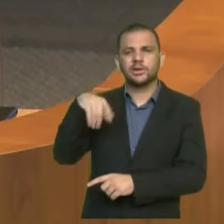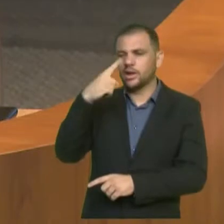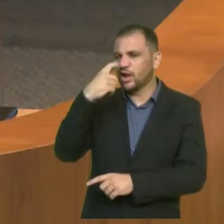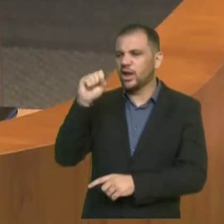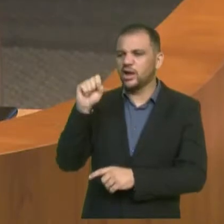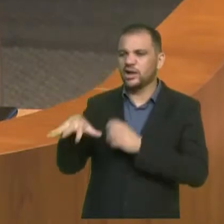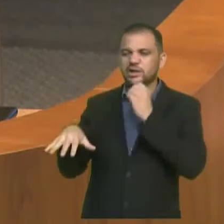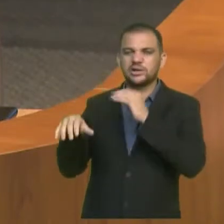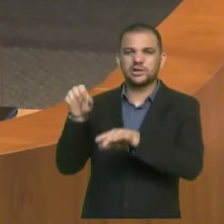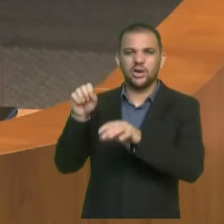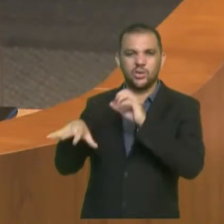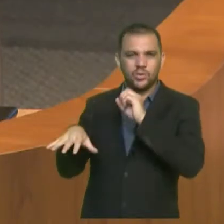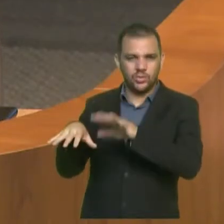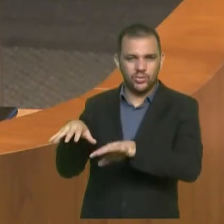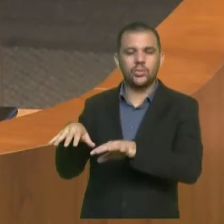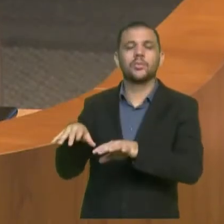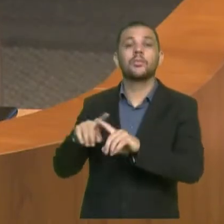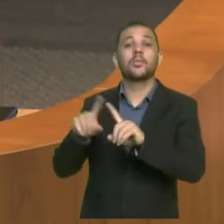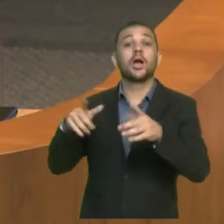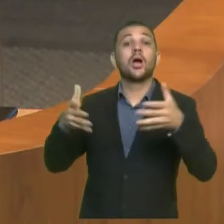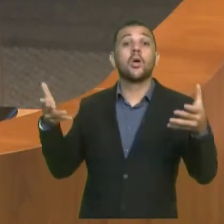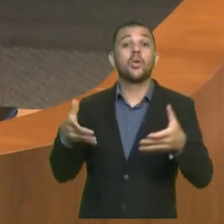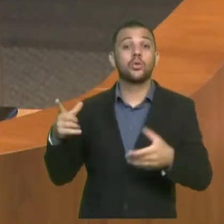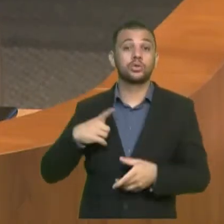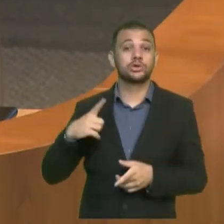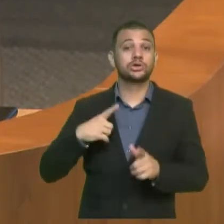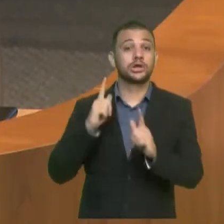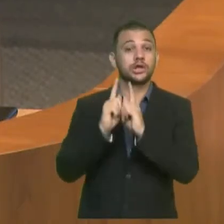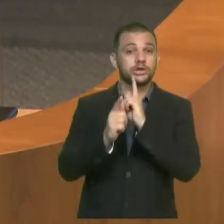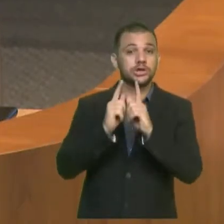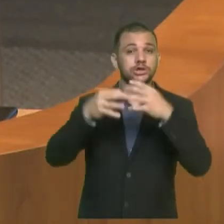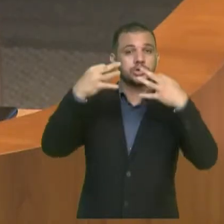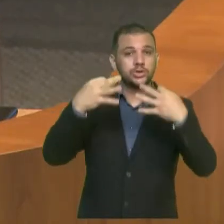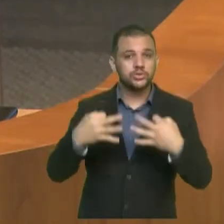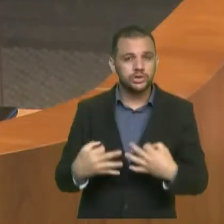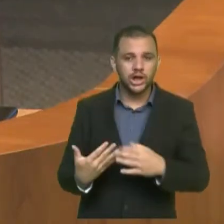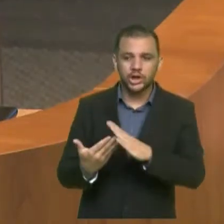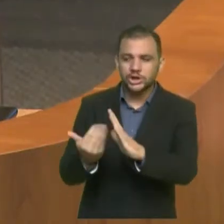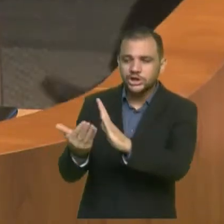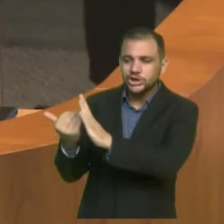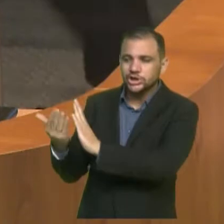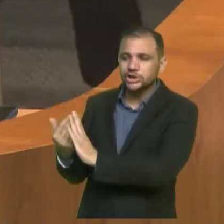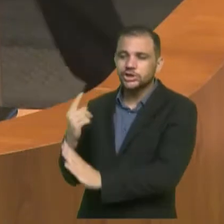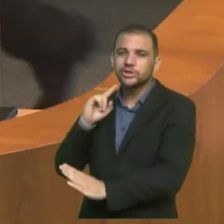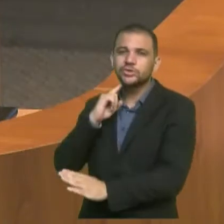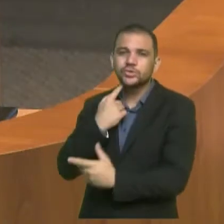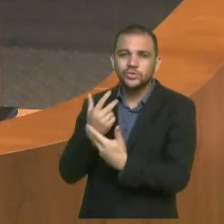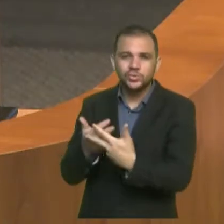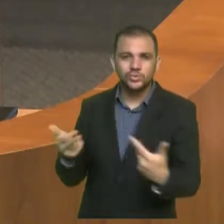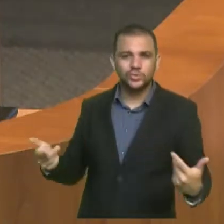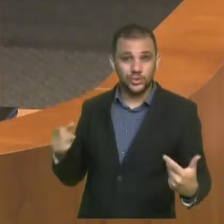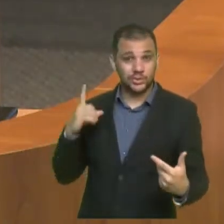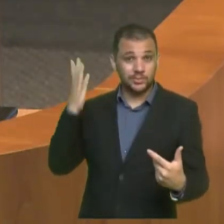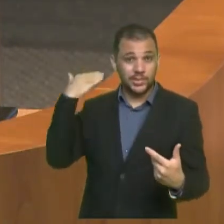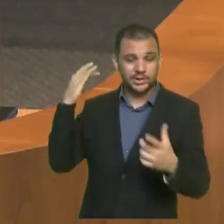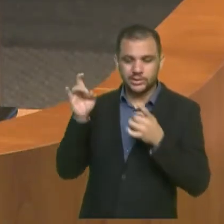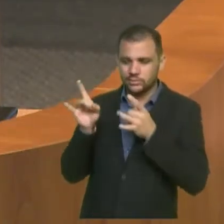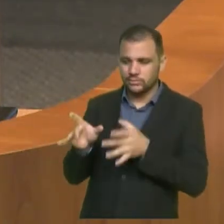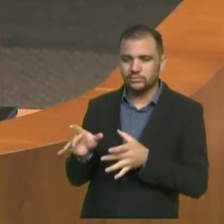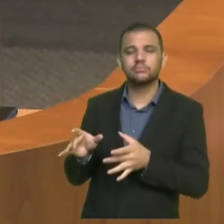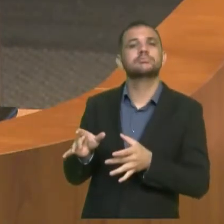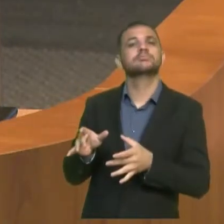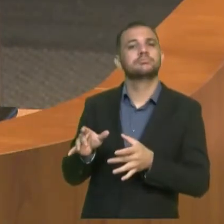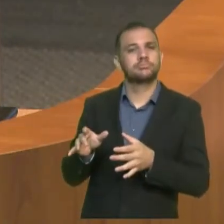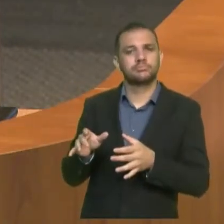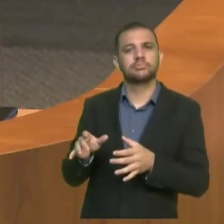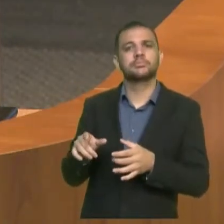parte dos impactos ambientais àquela região, inclusive contaminando os lençóis freáticos daquela área. Então, o